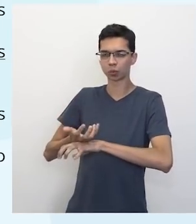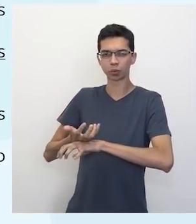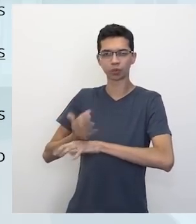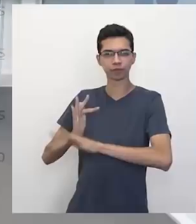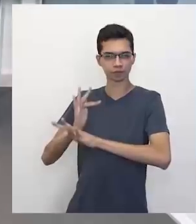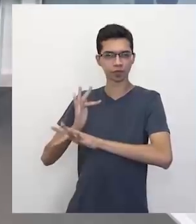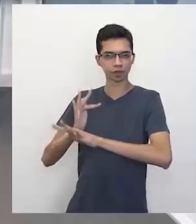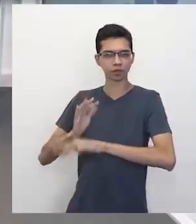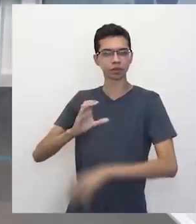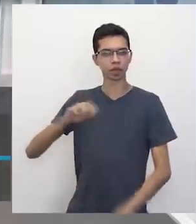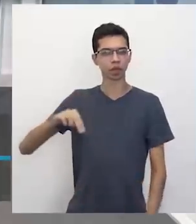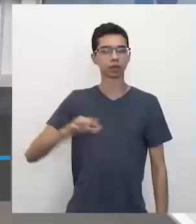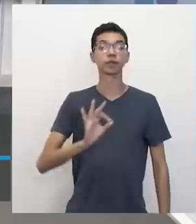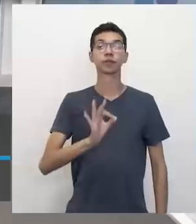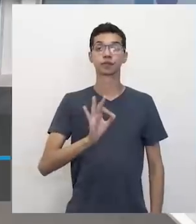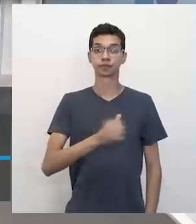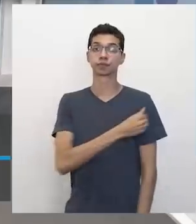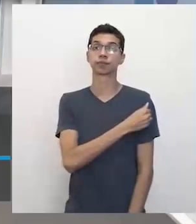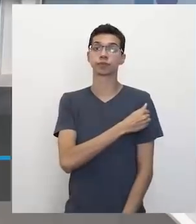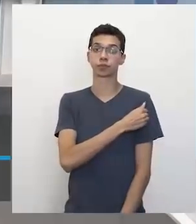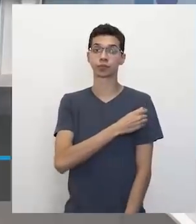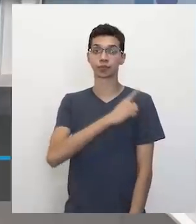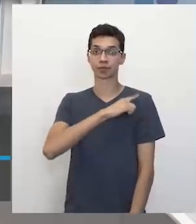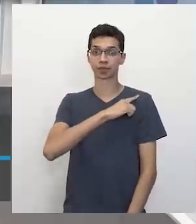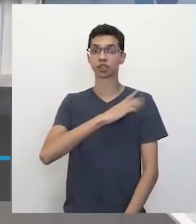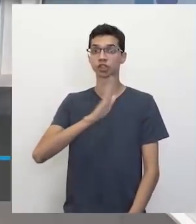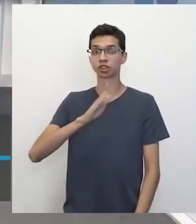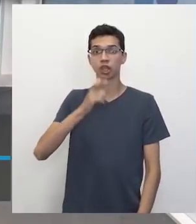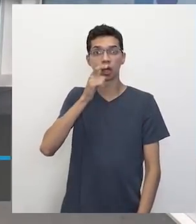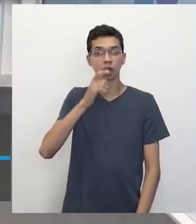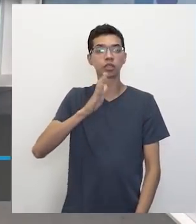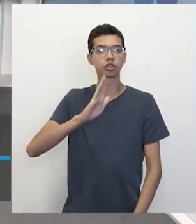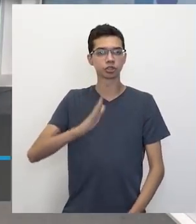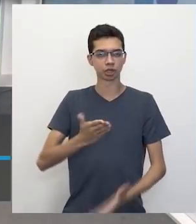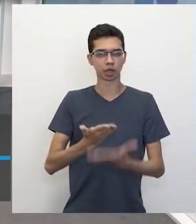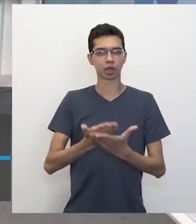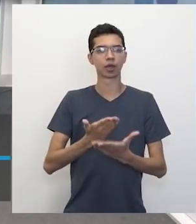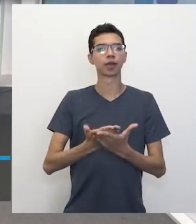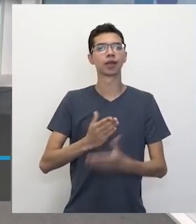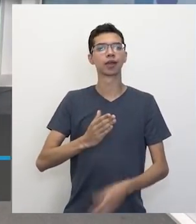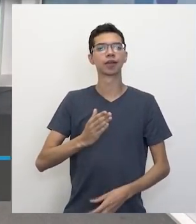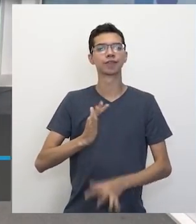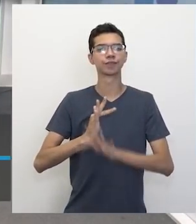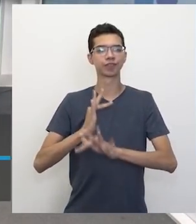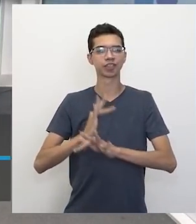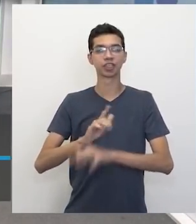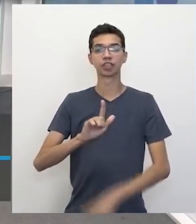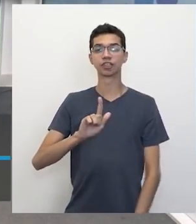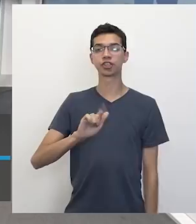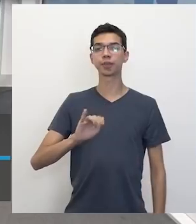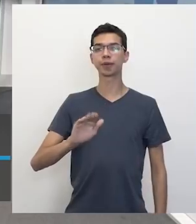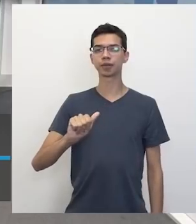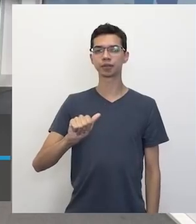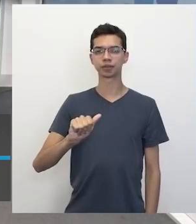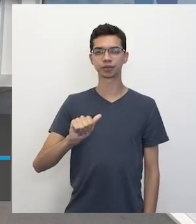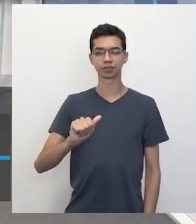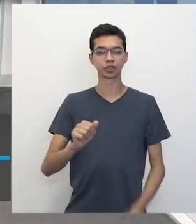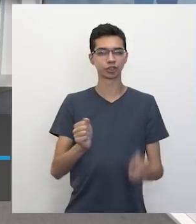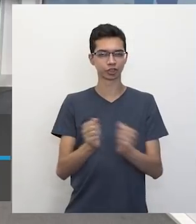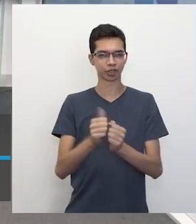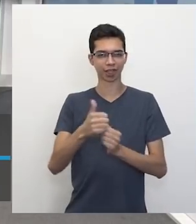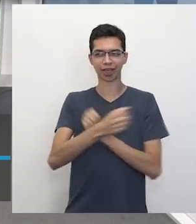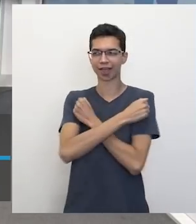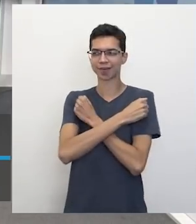primeiro ano viram bastante isso no conteúdo de física, né? Trabalho lá com o professor Gilberto, né? Com o Giba. Um abraço aí, Giba tá com a aula aqui com a gente. O Giba tá